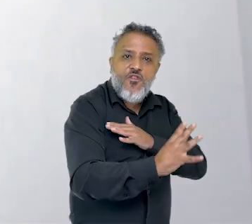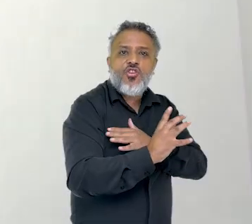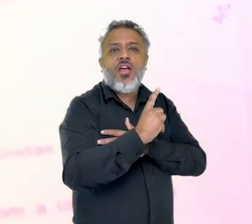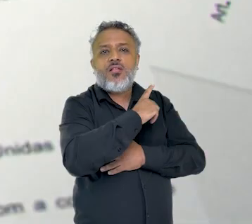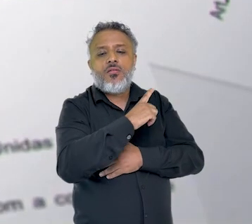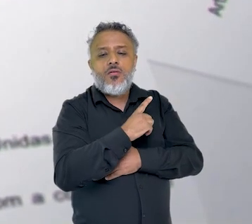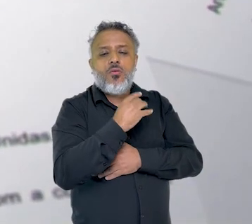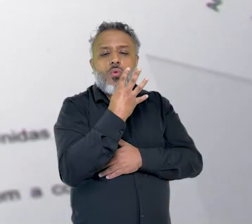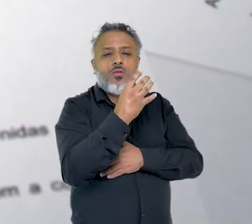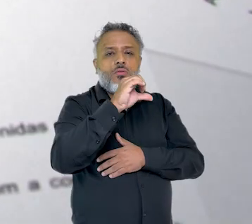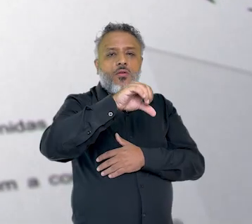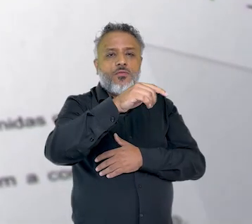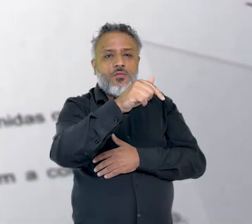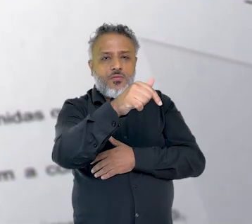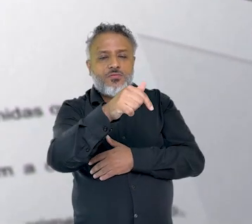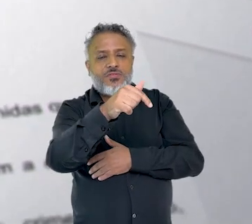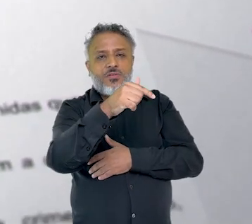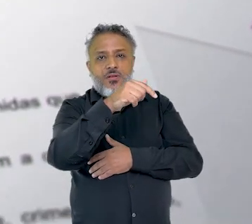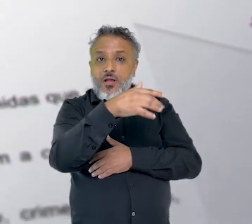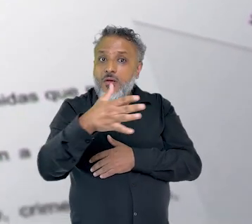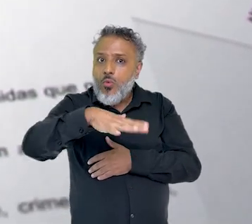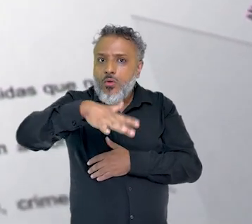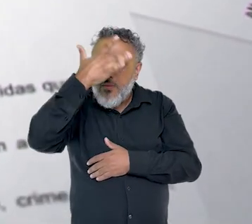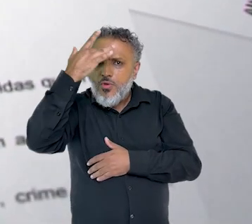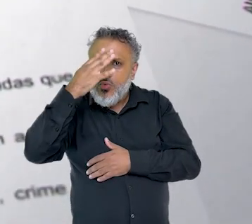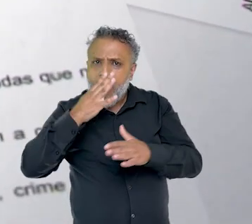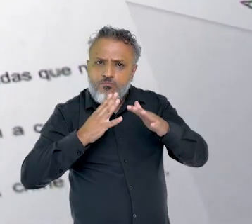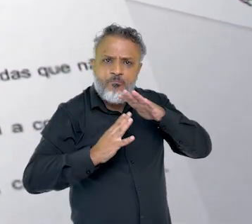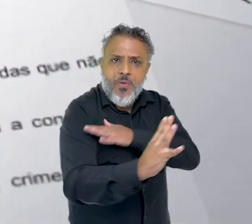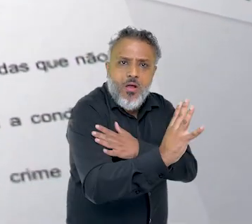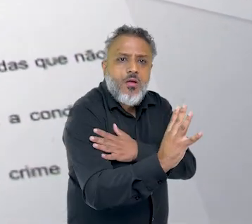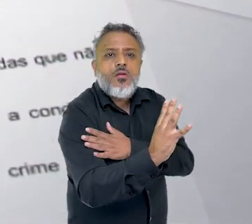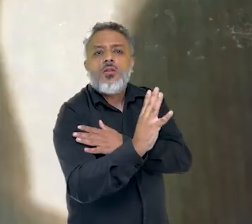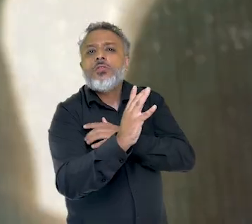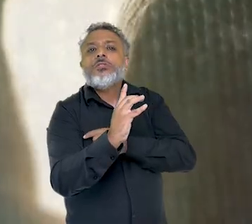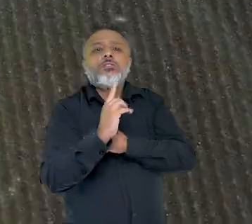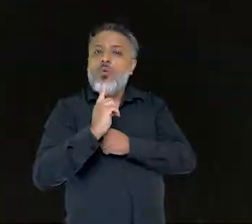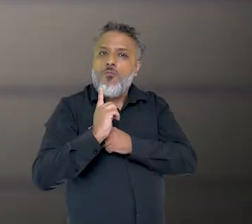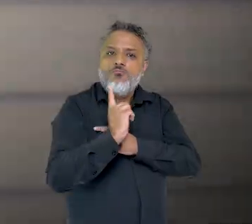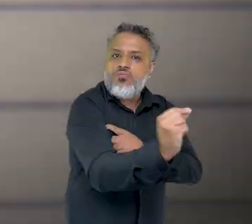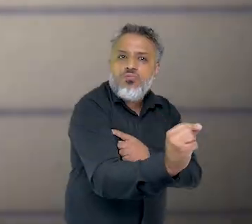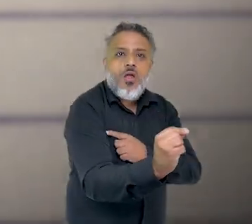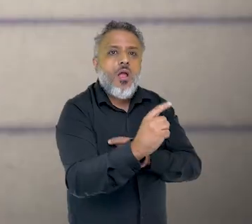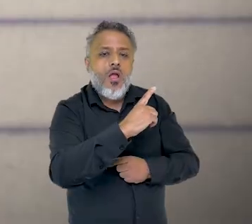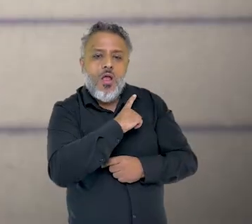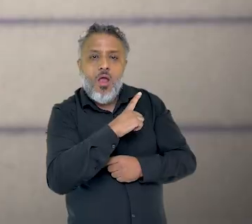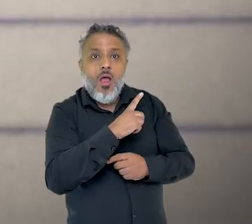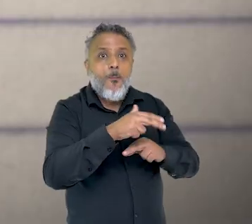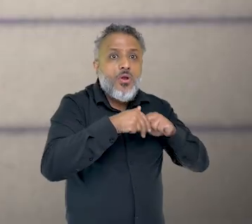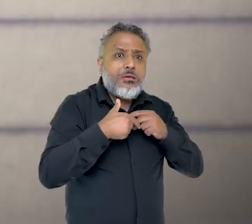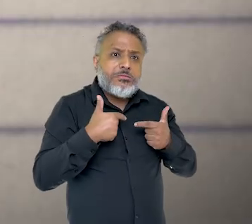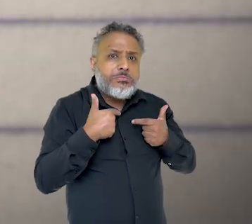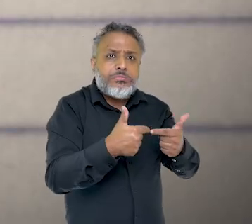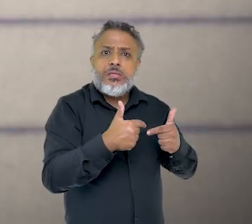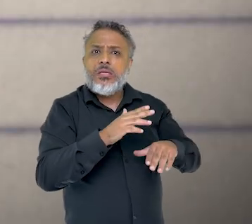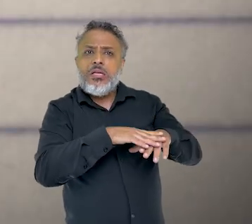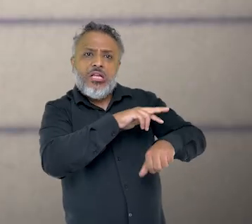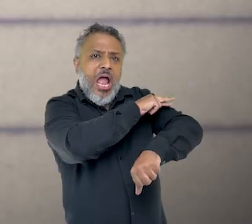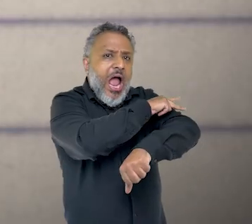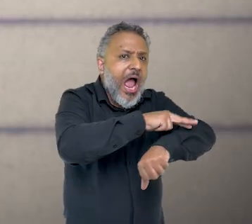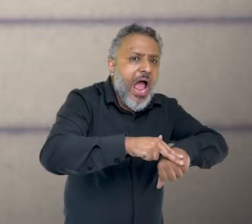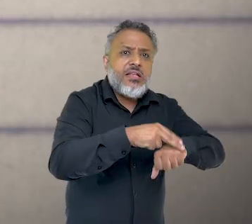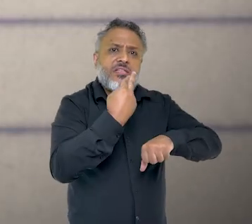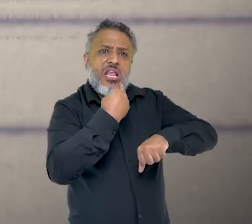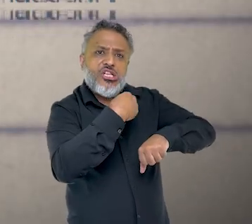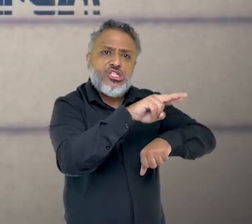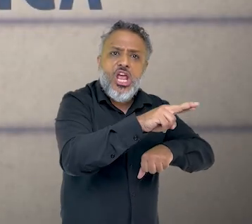97, define como refugiadas as pessoas que deixam seu país por causa de perseguição em razão de raça,